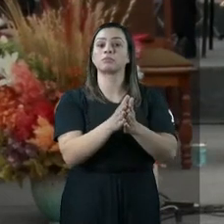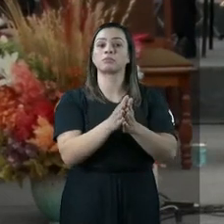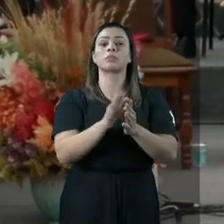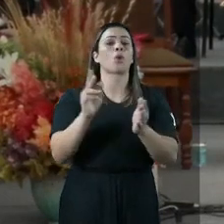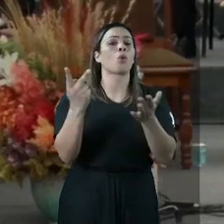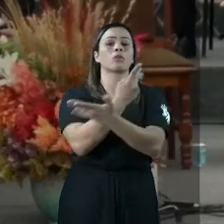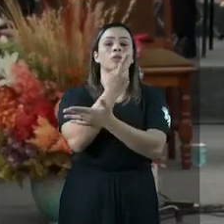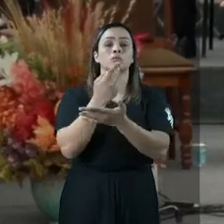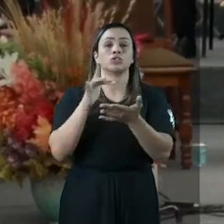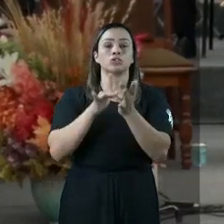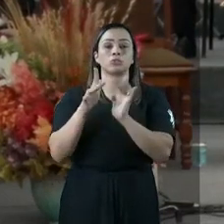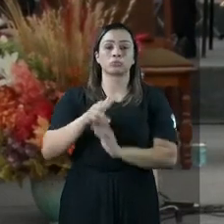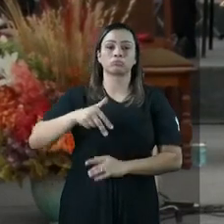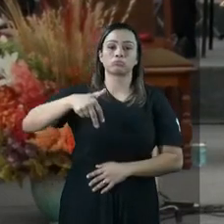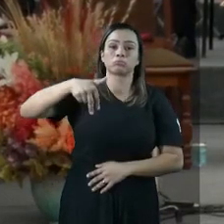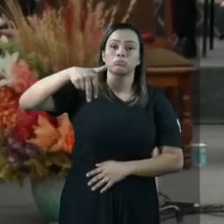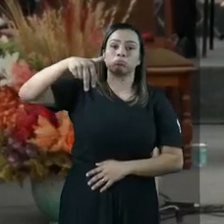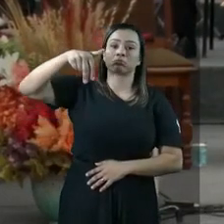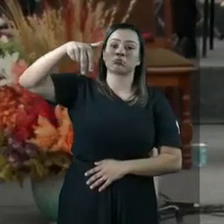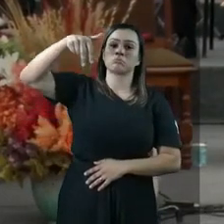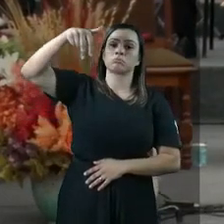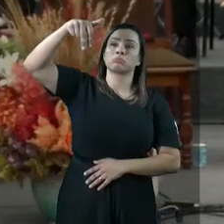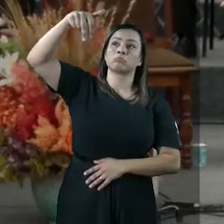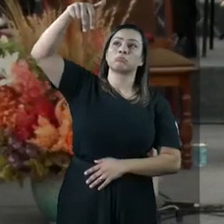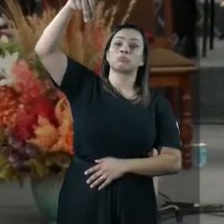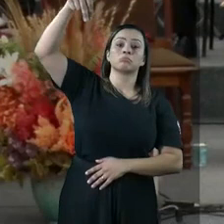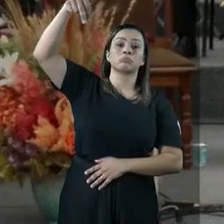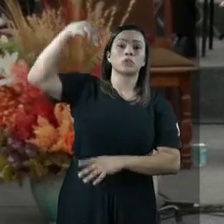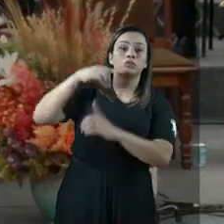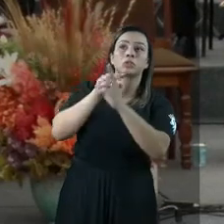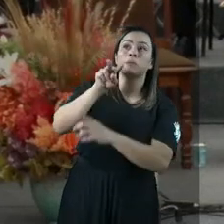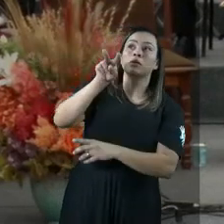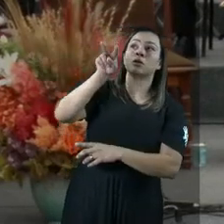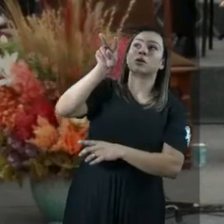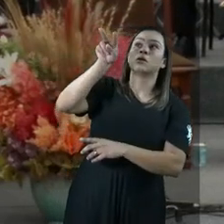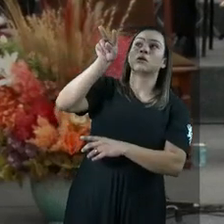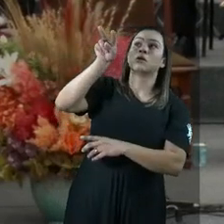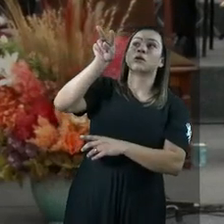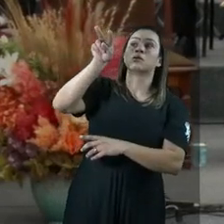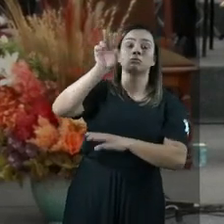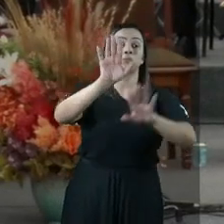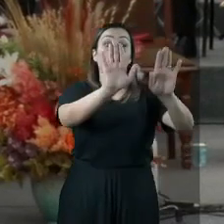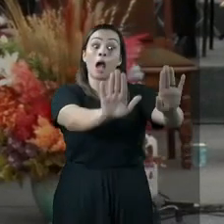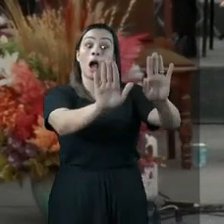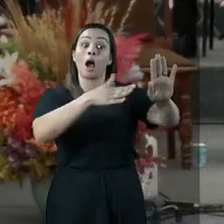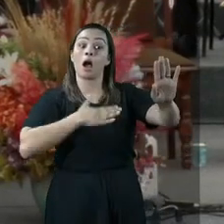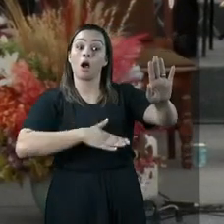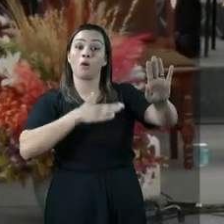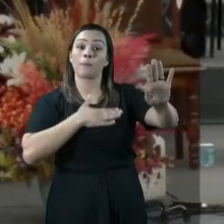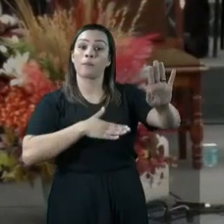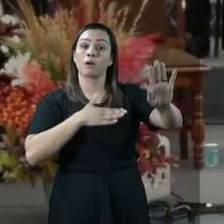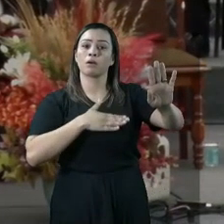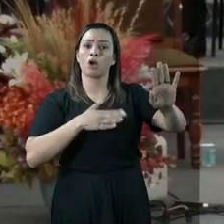tempo de o reino ser restituído a Israel. Ele disse: eu não vim aqui na minha última pregação para falar da terra para vocês. Eu